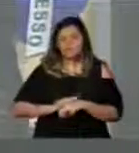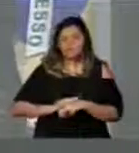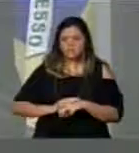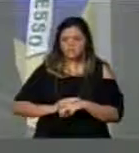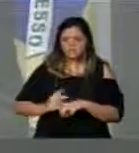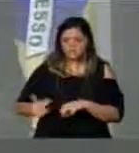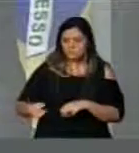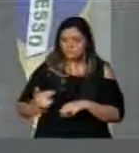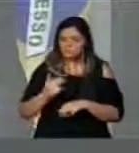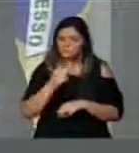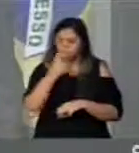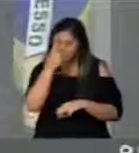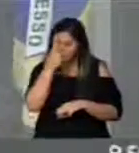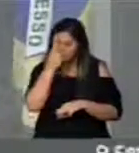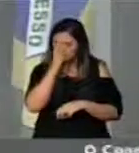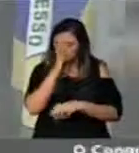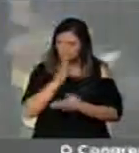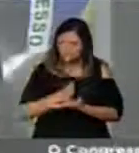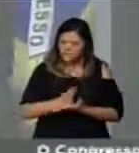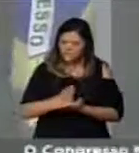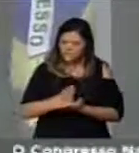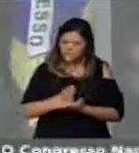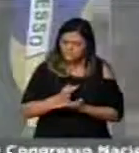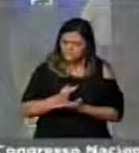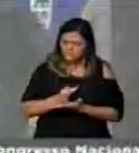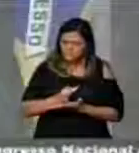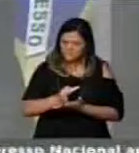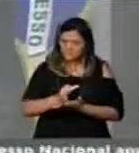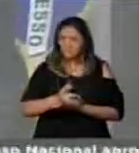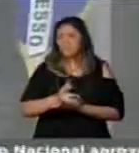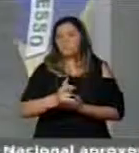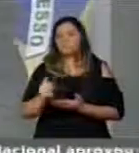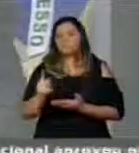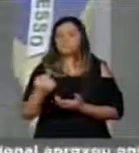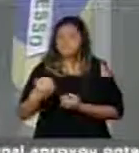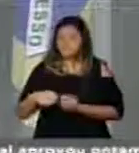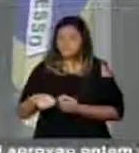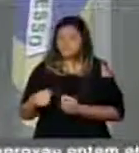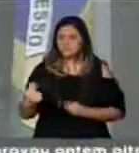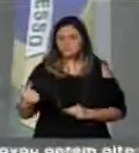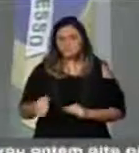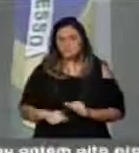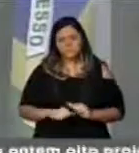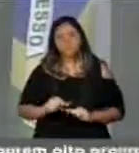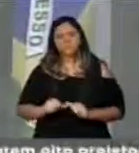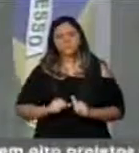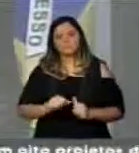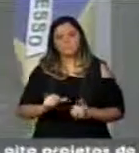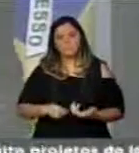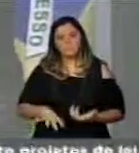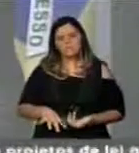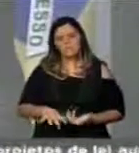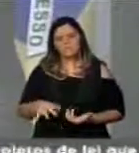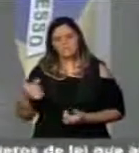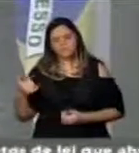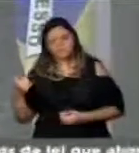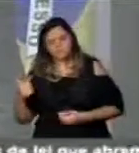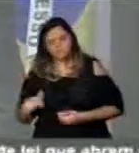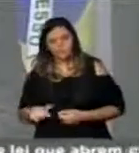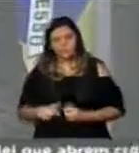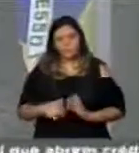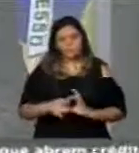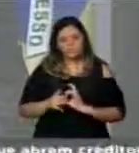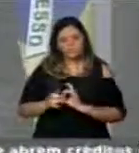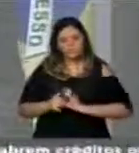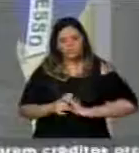na relação governamental do país e que precisam ser enfrentados e o congresso nacional de novo nessa sintonia fina